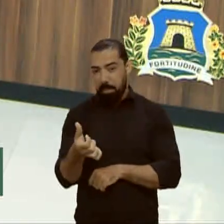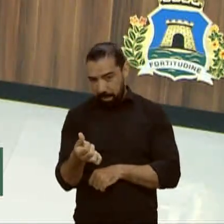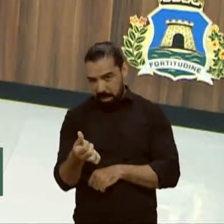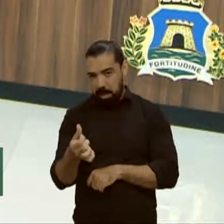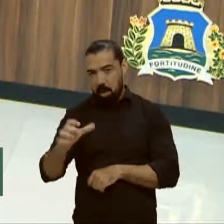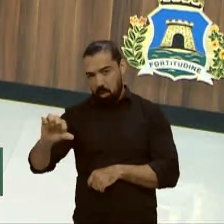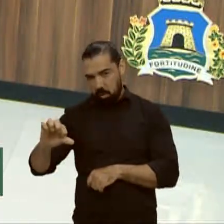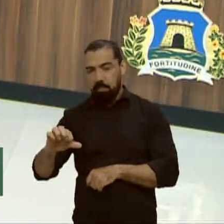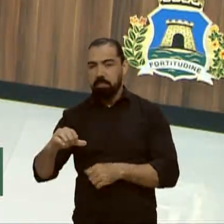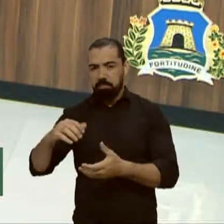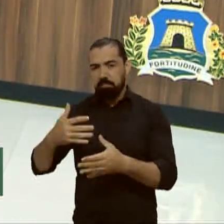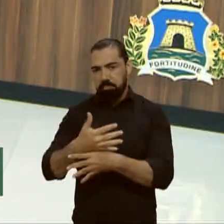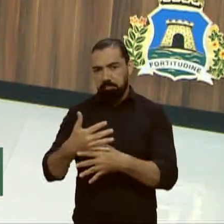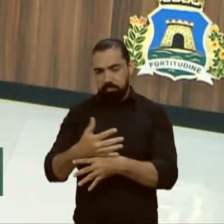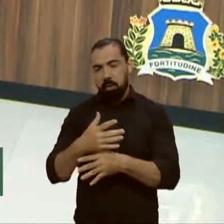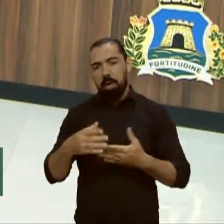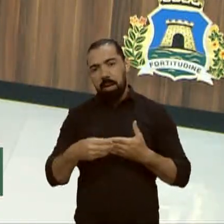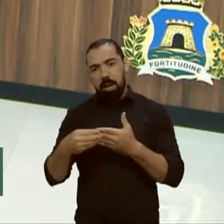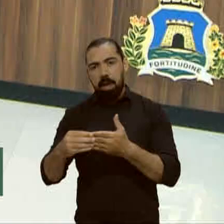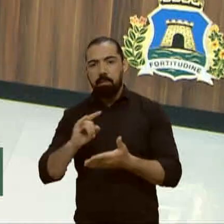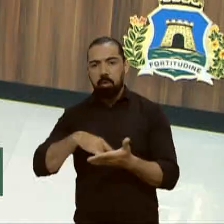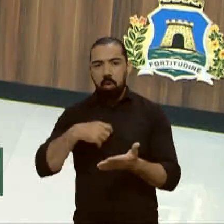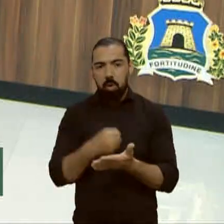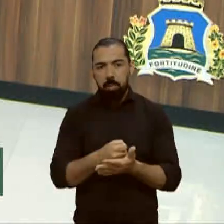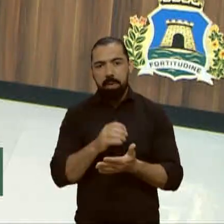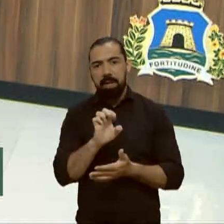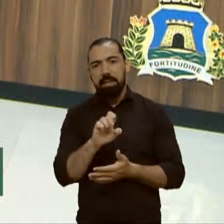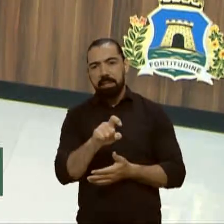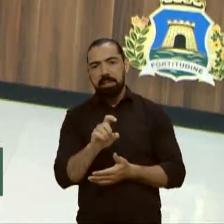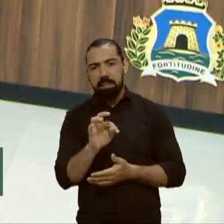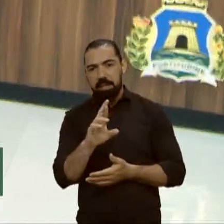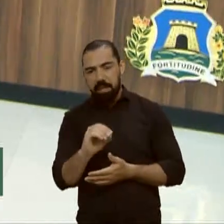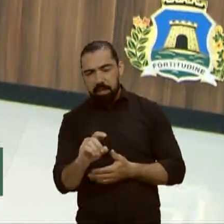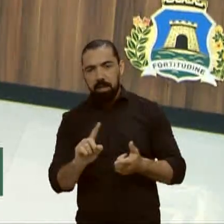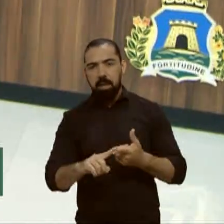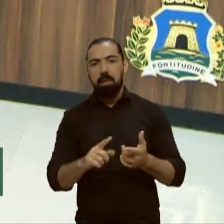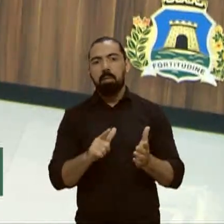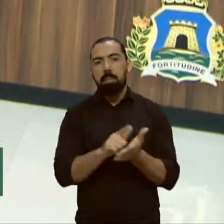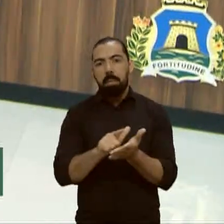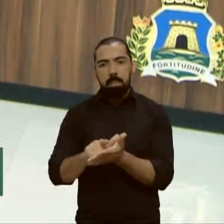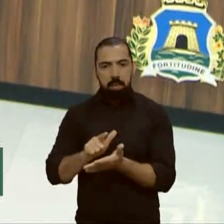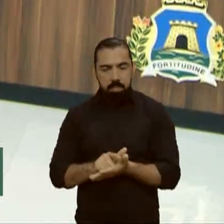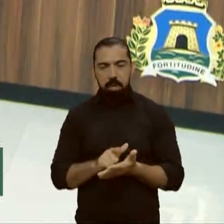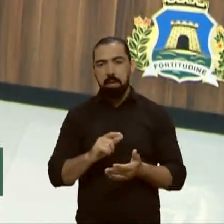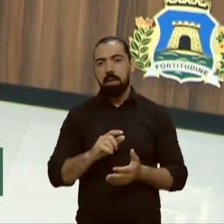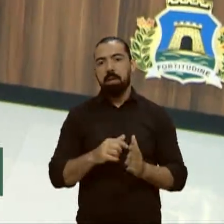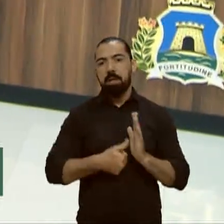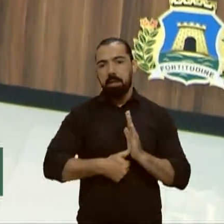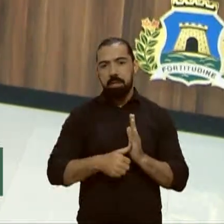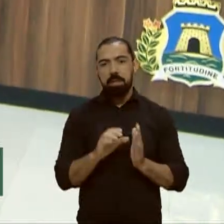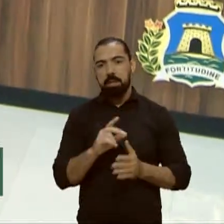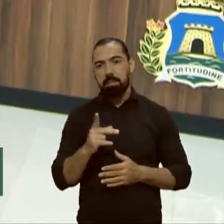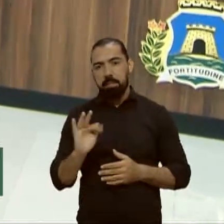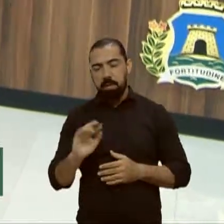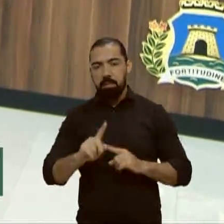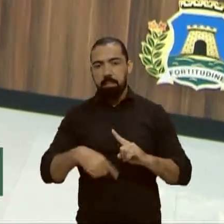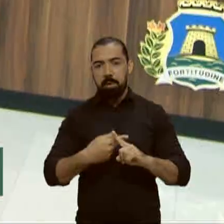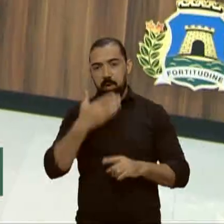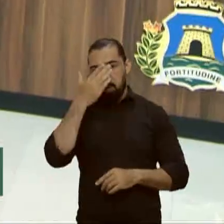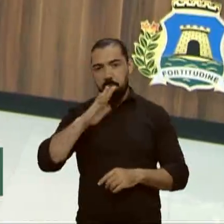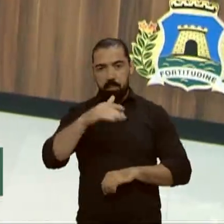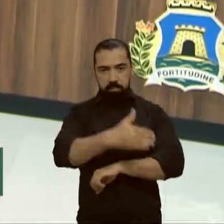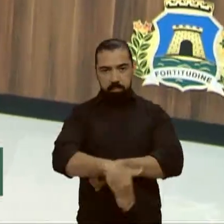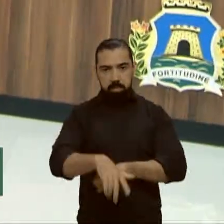documentação referente ao problema dela, os extratos, né, o que ela tiver, as faturas, identidade, CPF, comprovante de endereço,